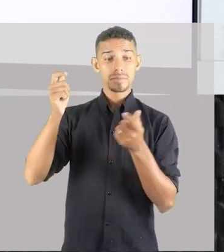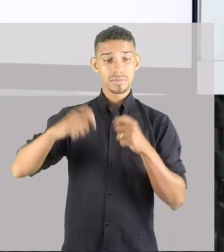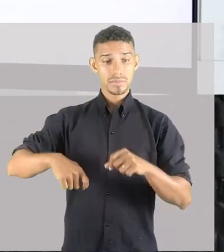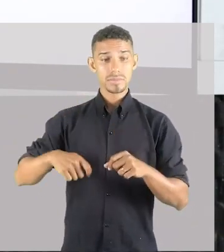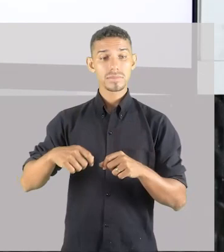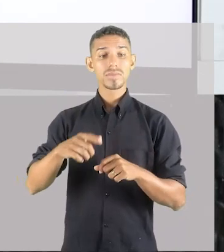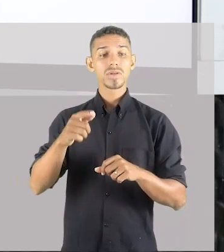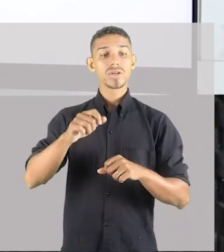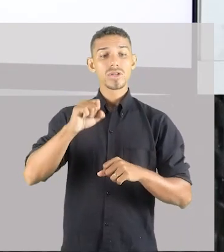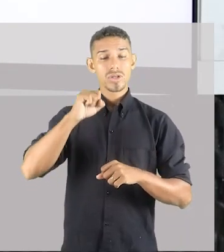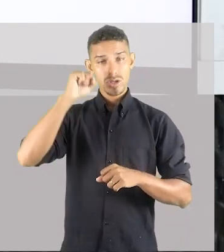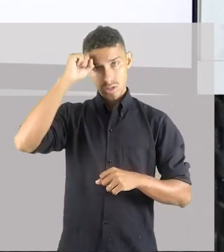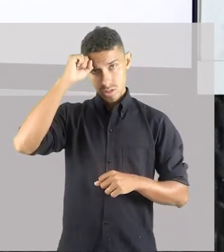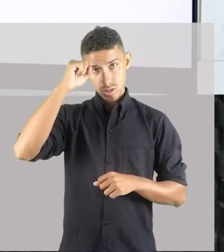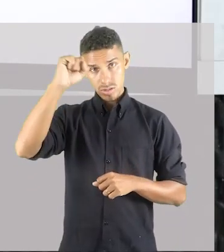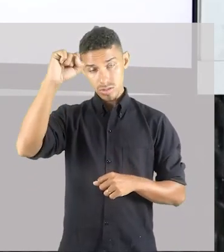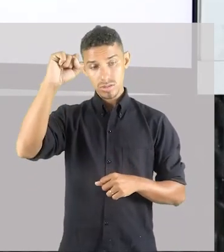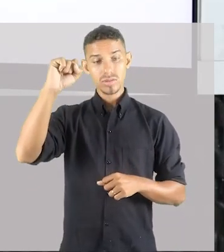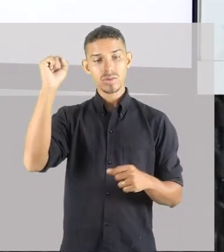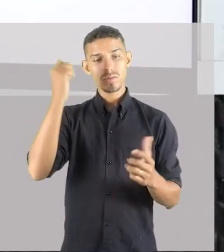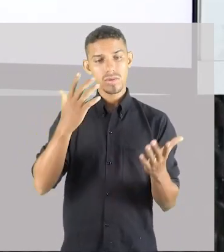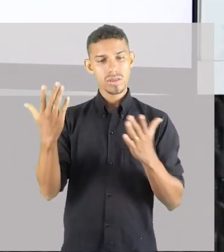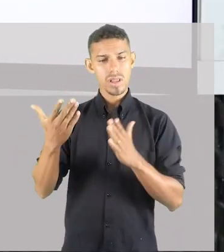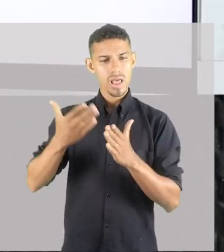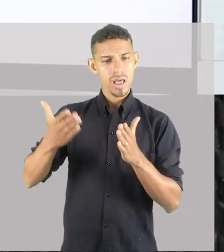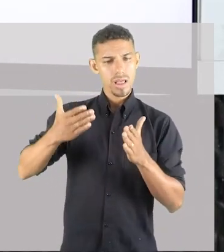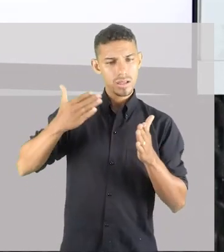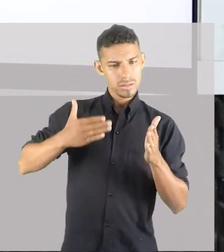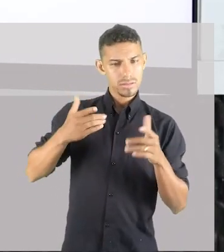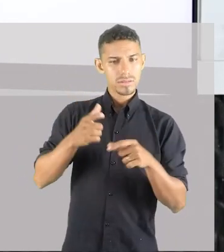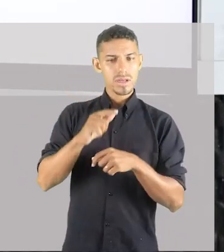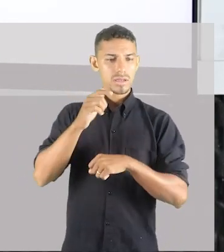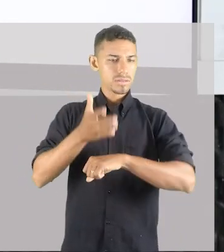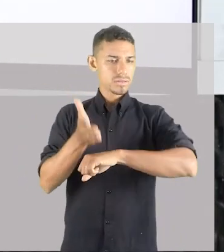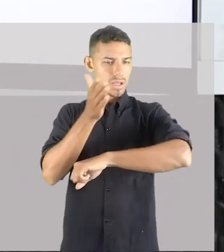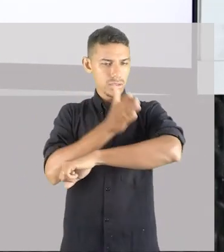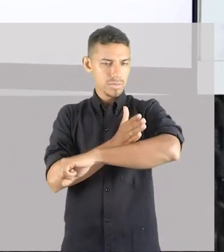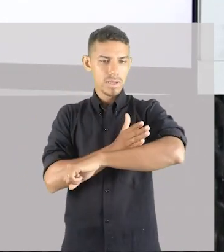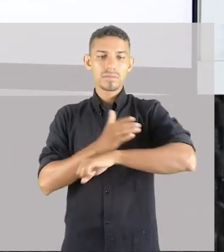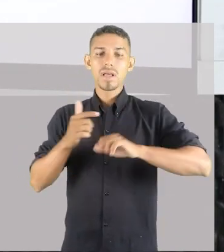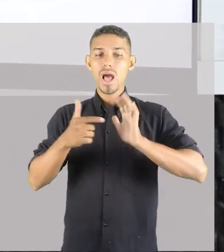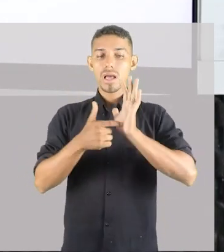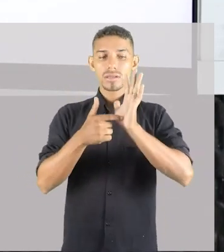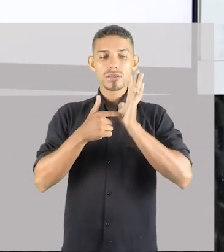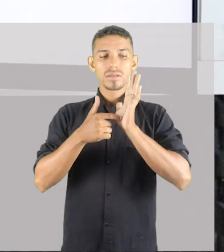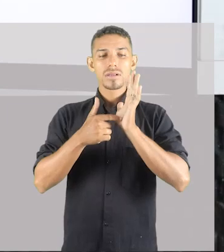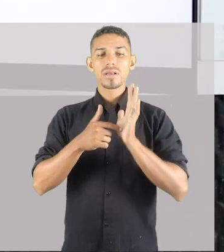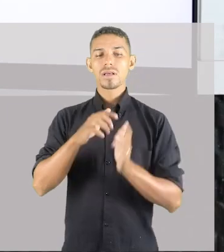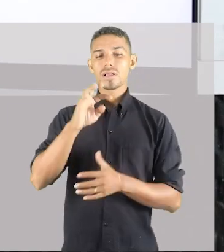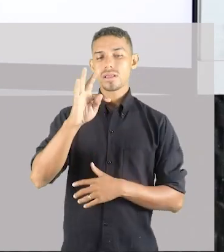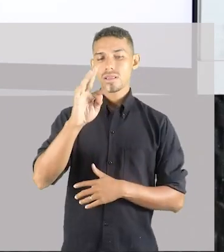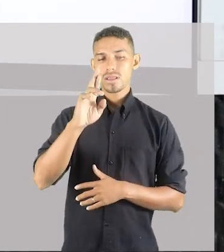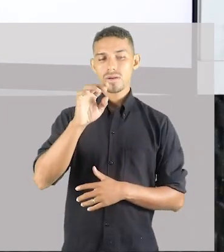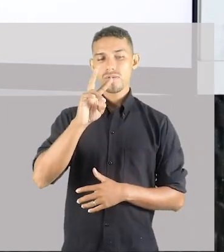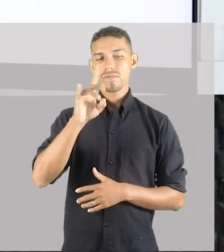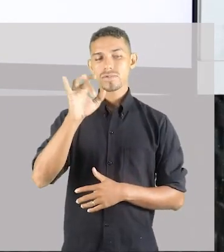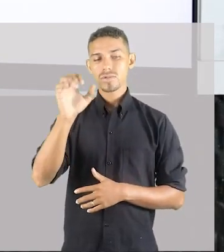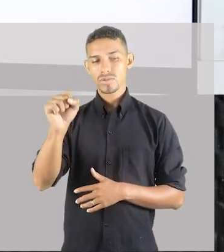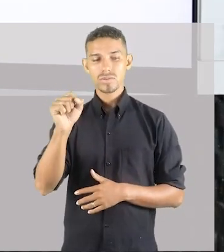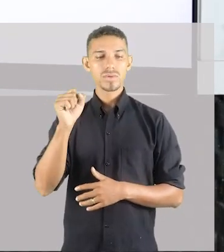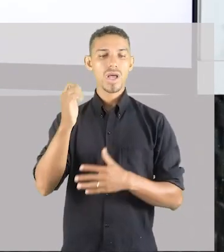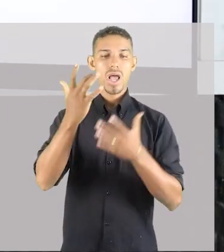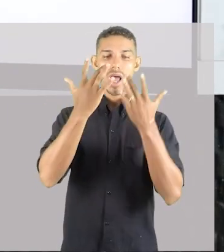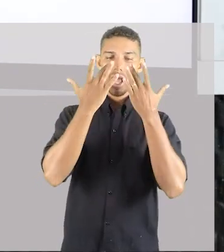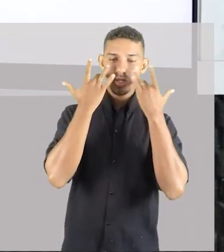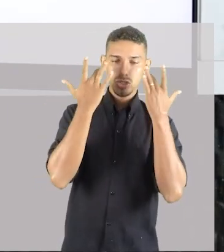os espaços abertos na Idade Média os artistas de rua faziam performance trovadores artistas nobres versos poesias